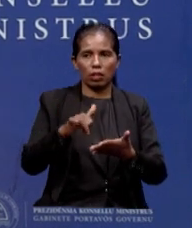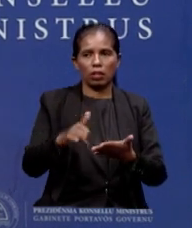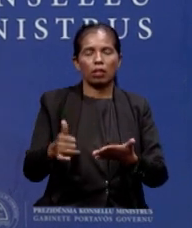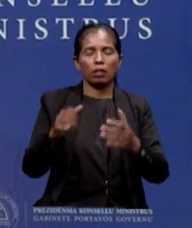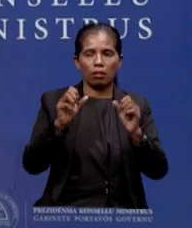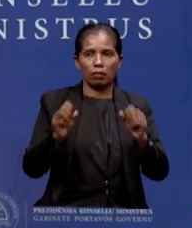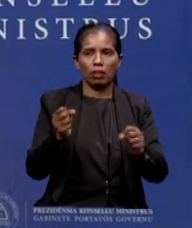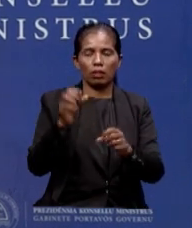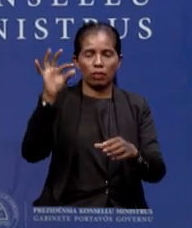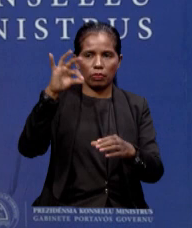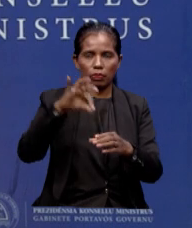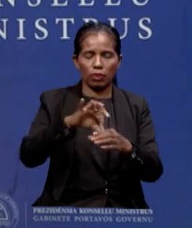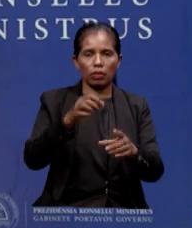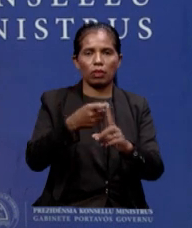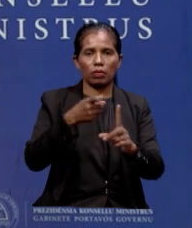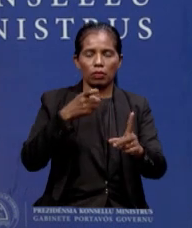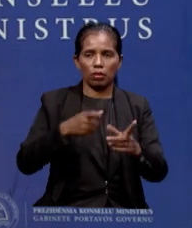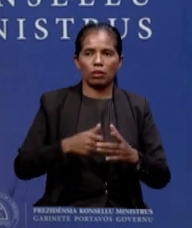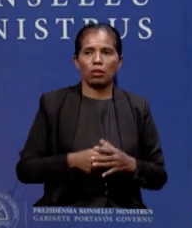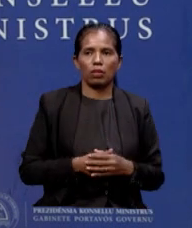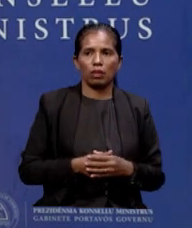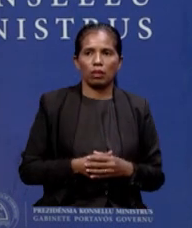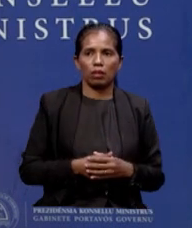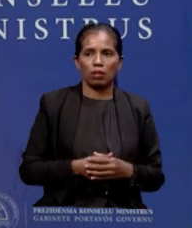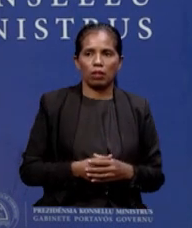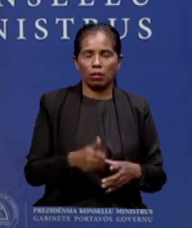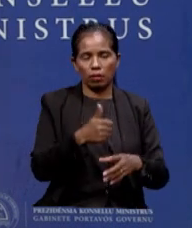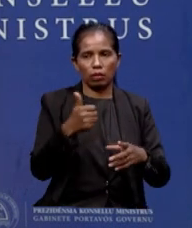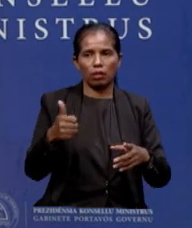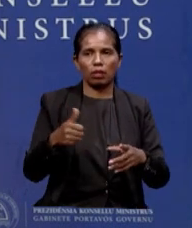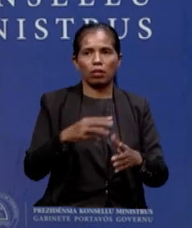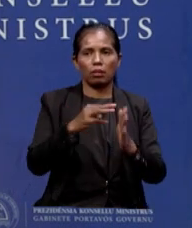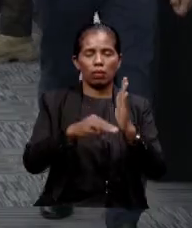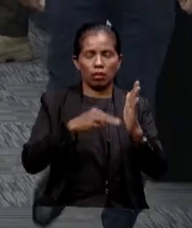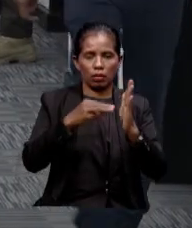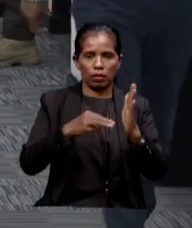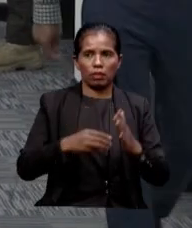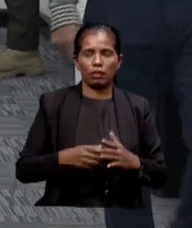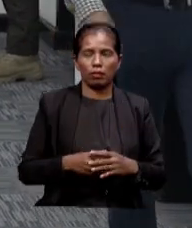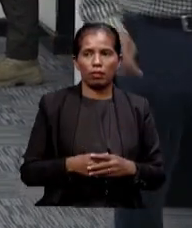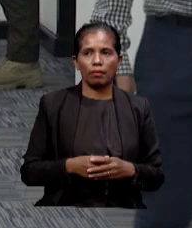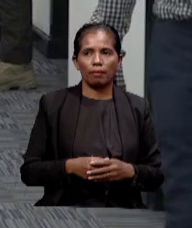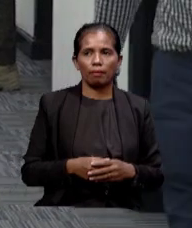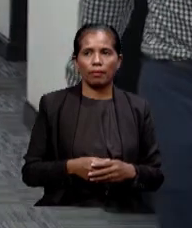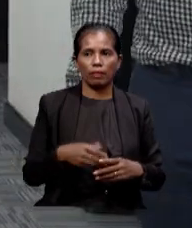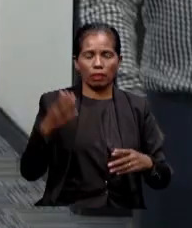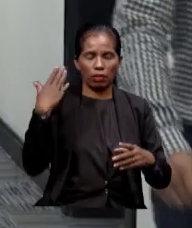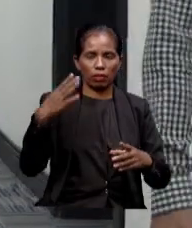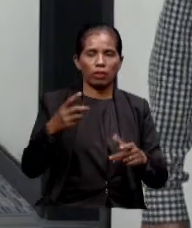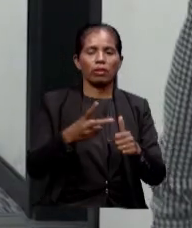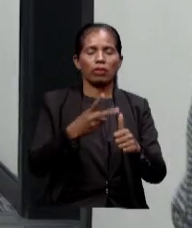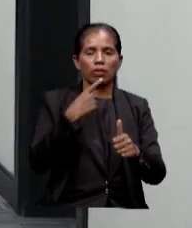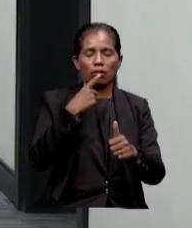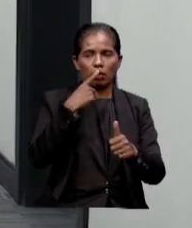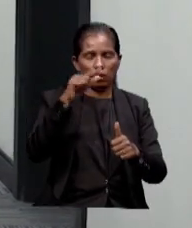bele halo votação di husi meus sira nesan di husi postal. Antes ne vice-ministro administração estatal